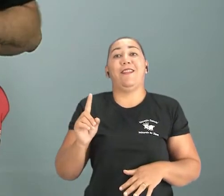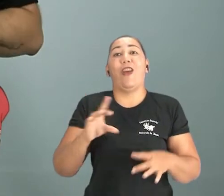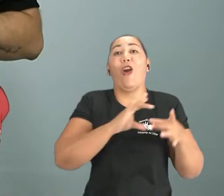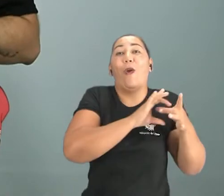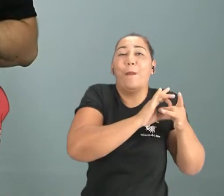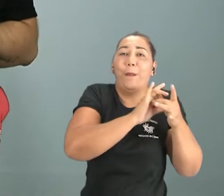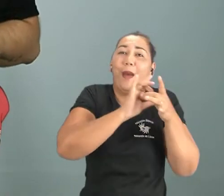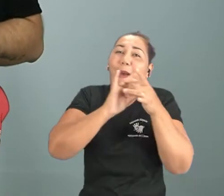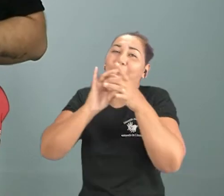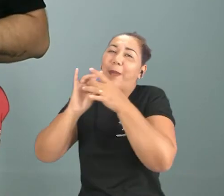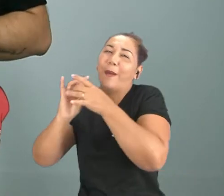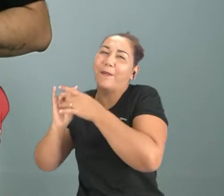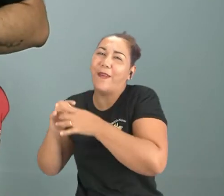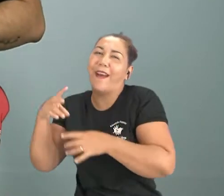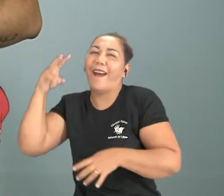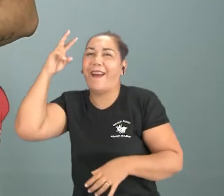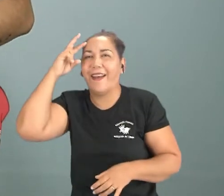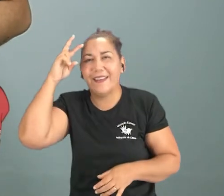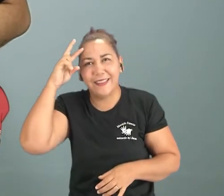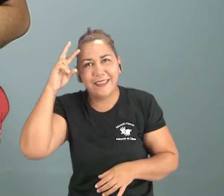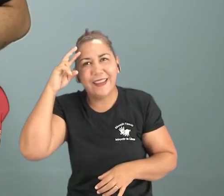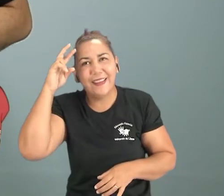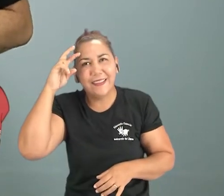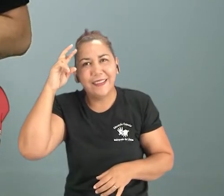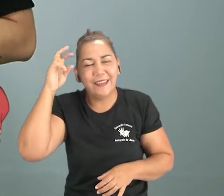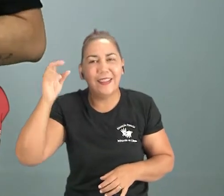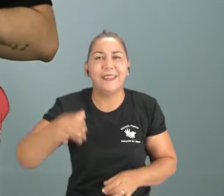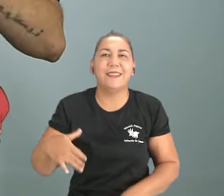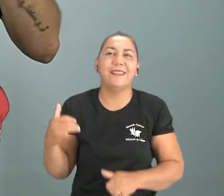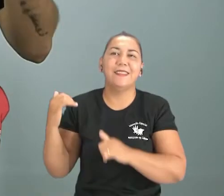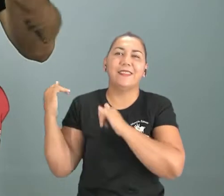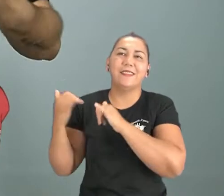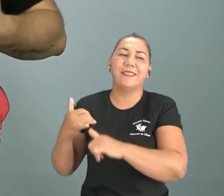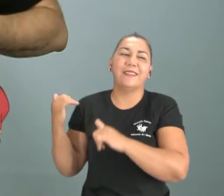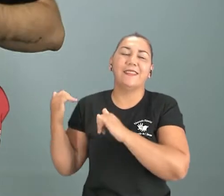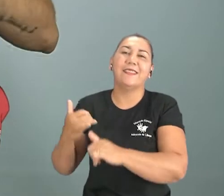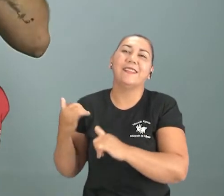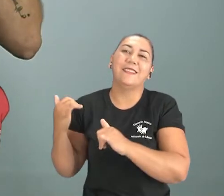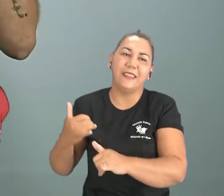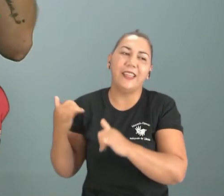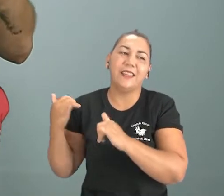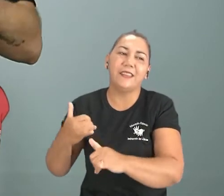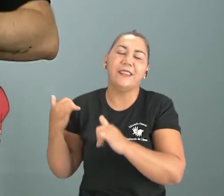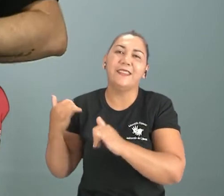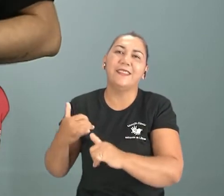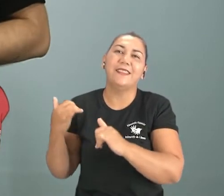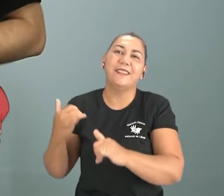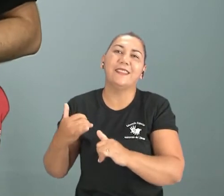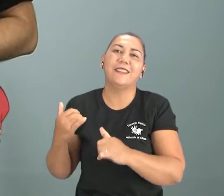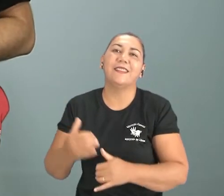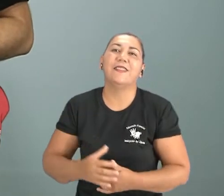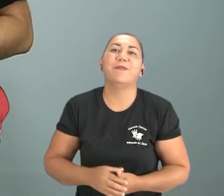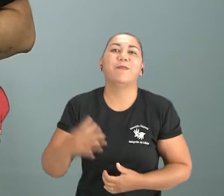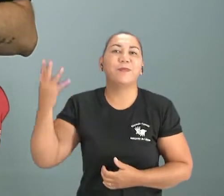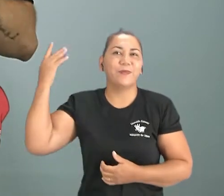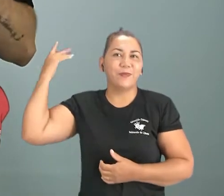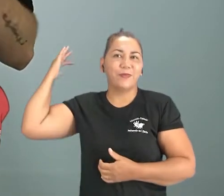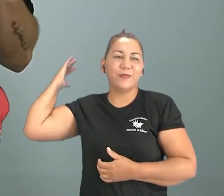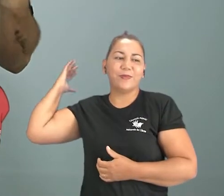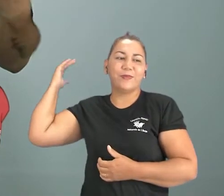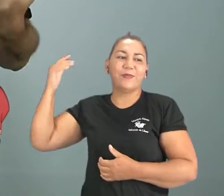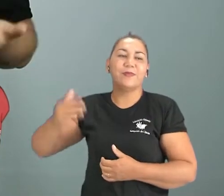um contexto dentro de uma história o que que é uma lenda lenda ao que foi contado né então ao que pode ser